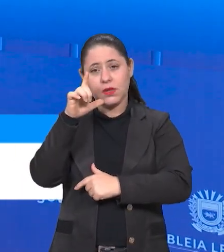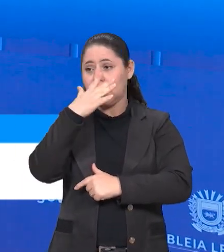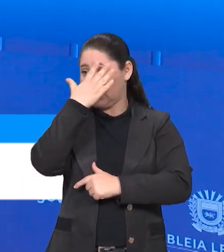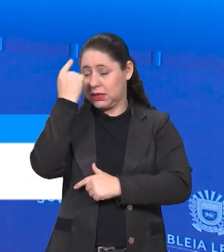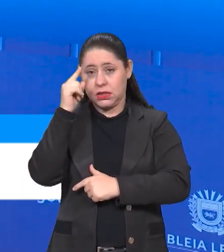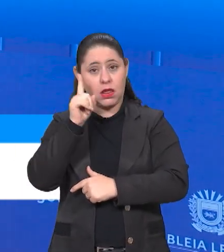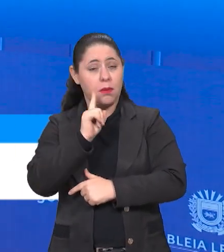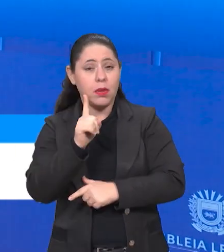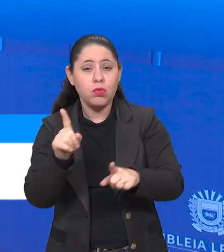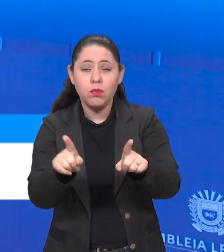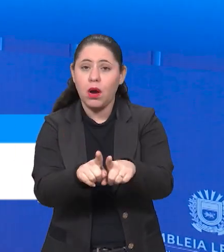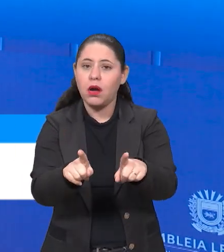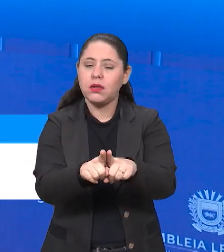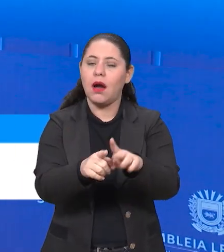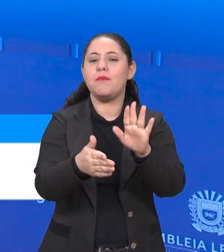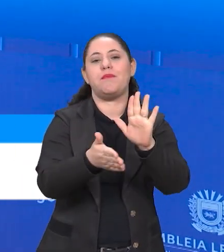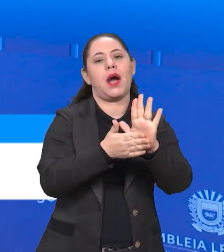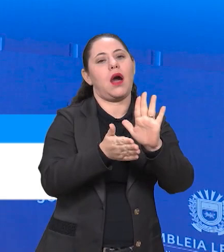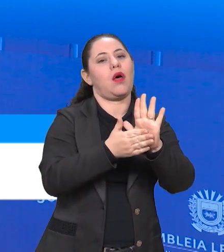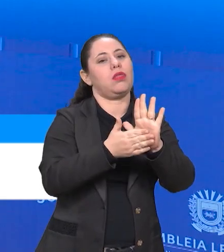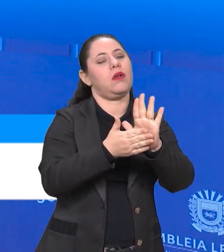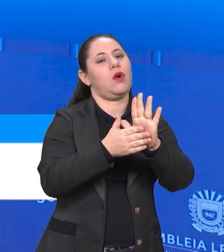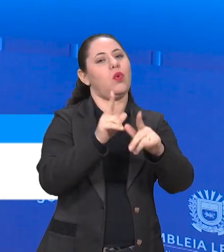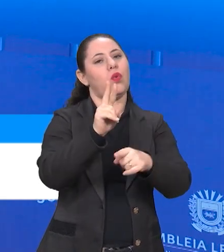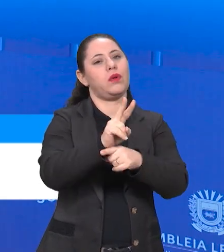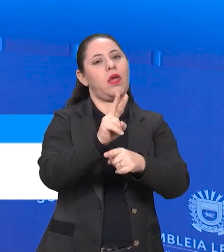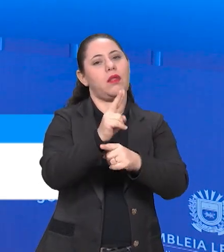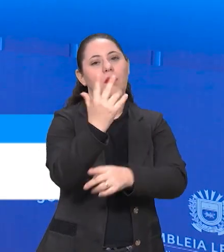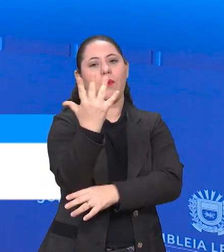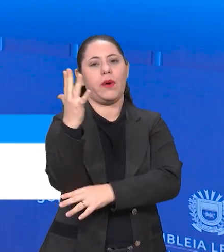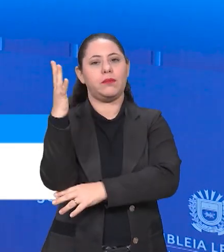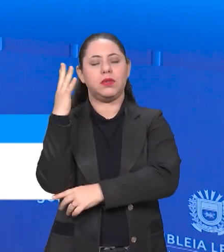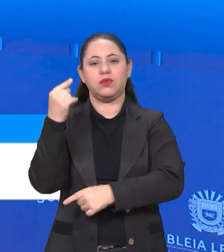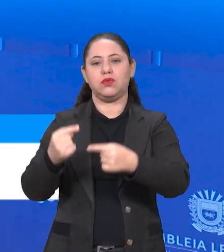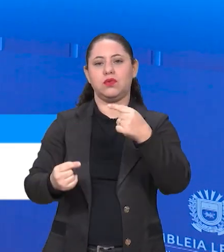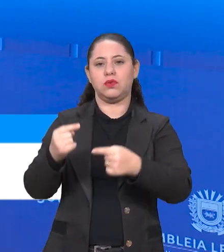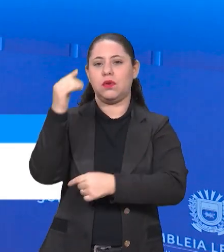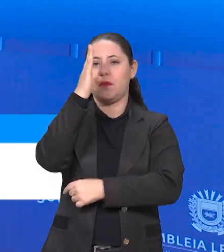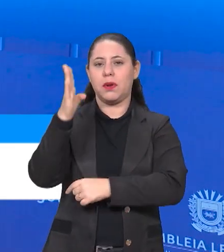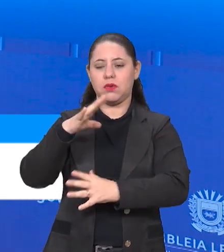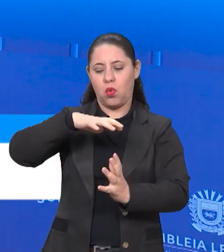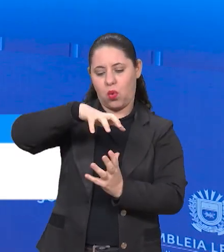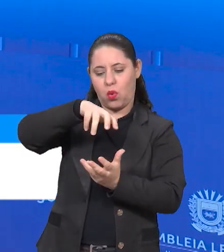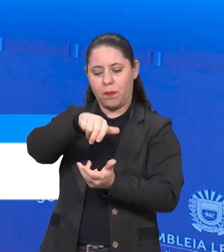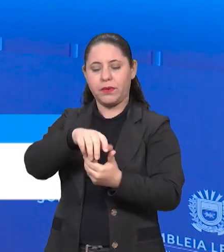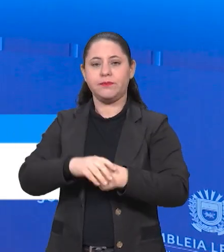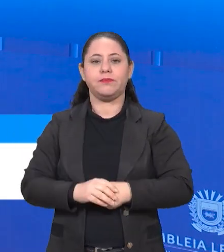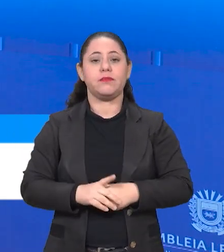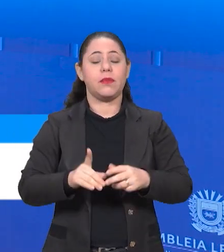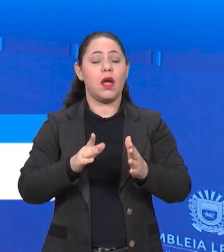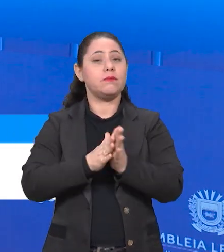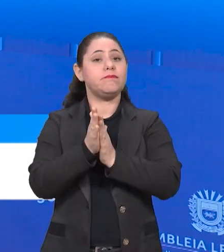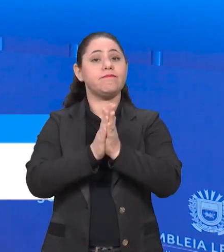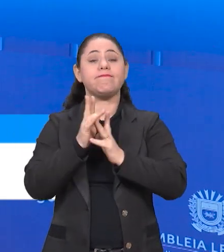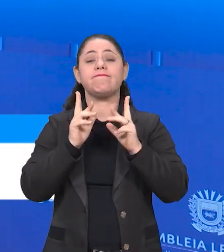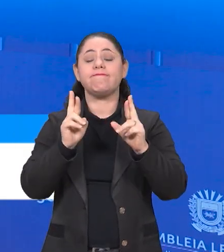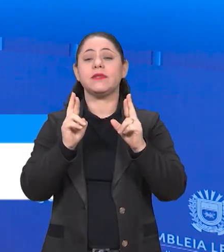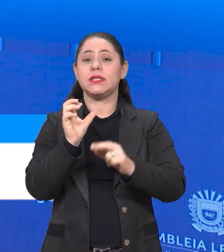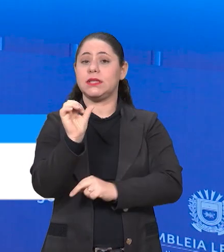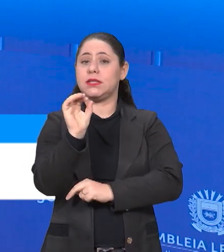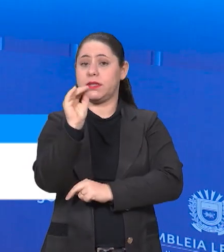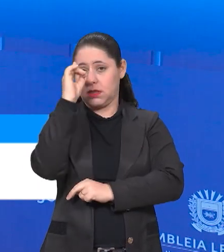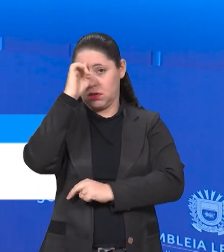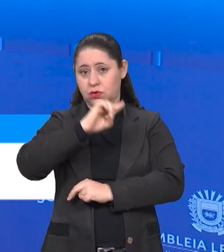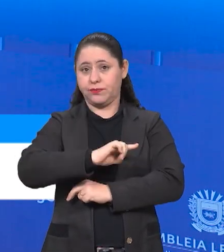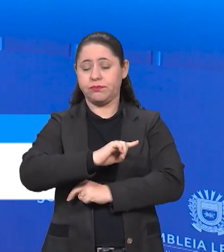Sul, sem esquecer de atender às pautas ambientais que já estão em discussão no Brasil e no mundo. A expectativa é de que